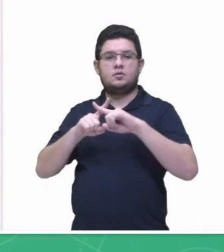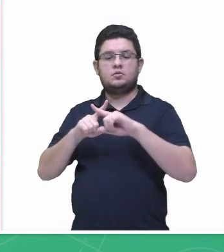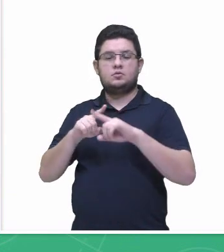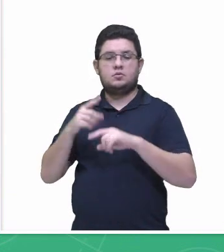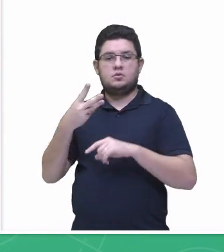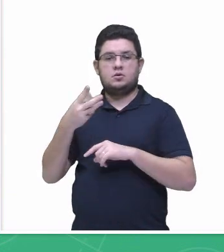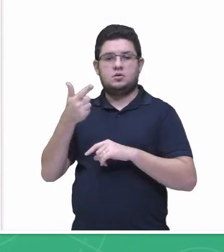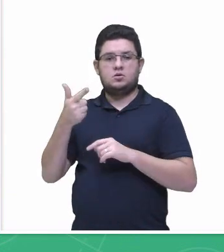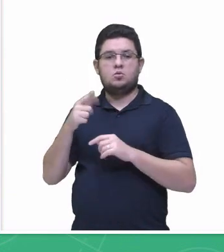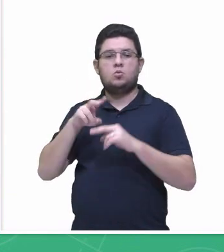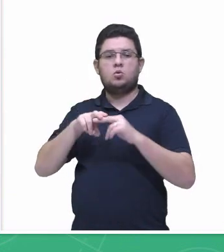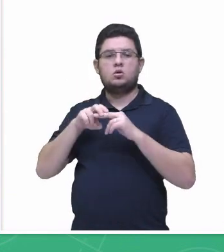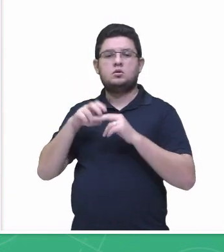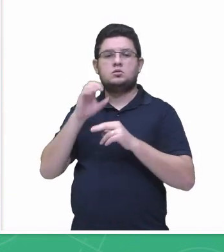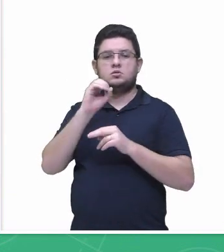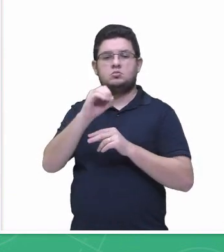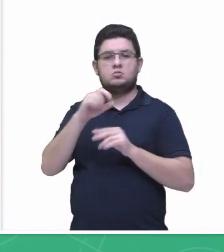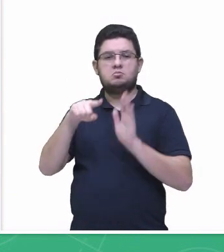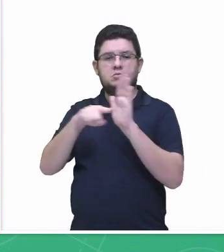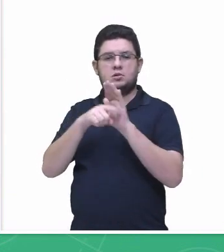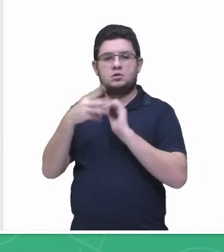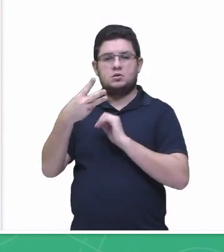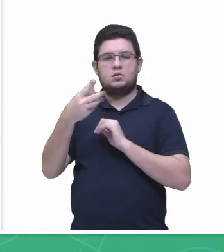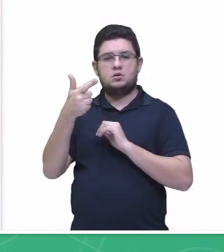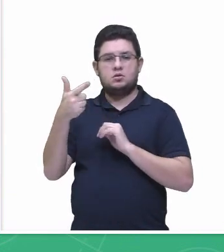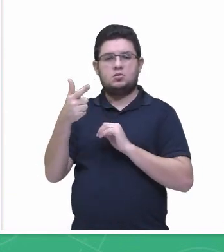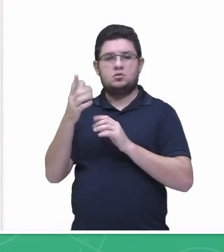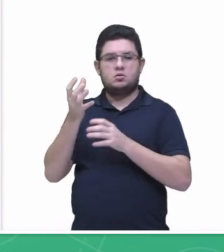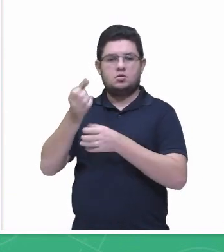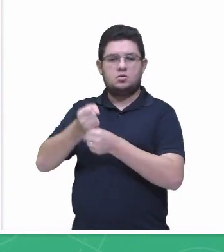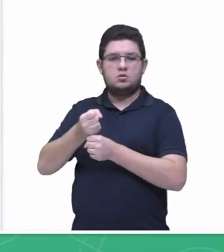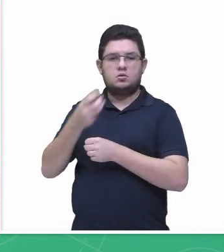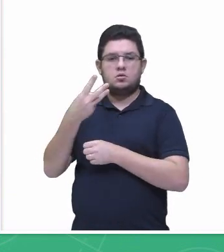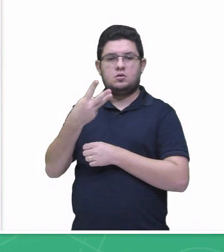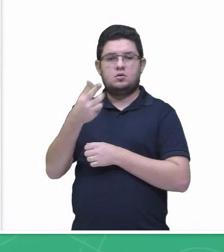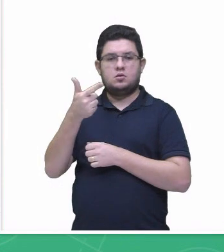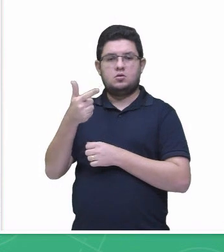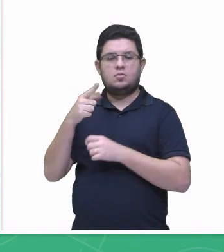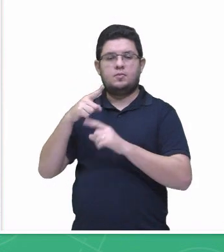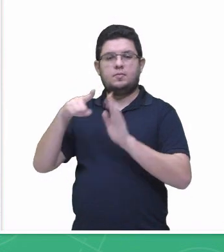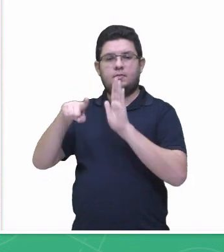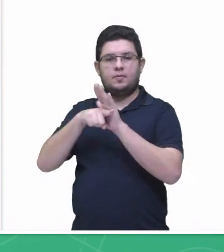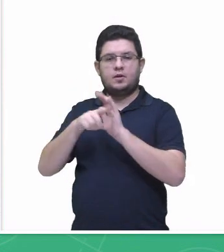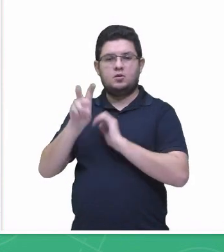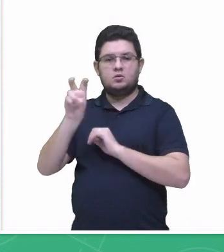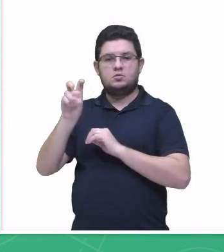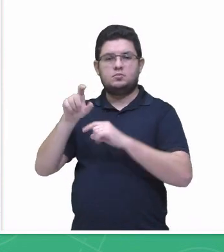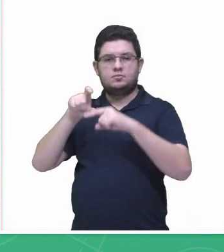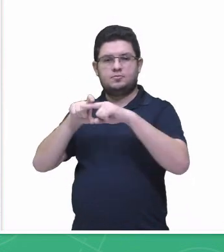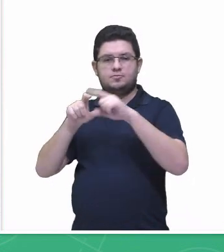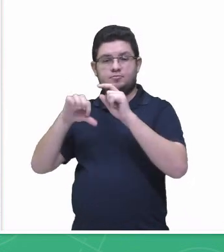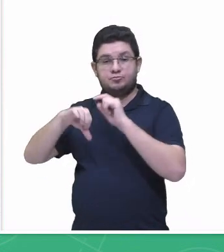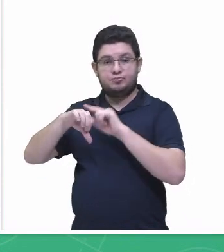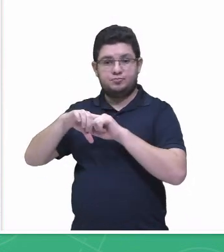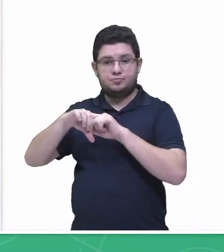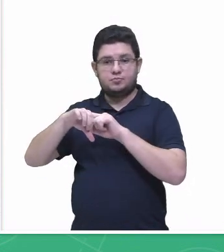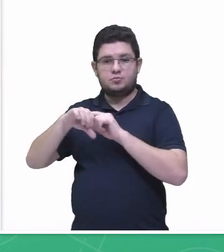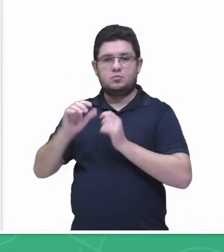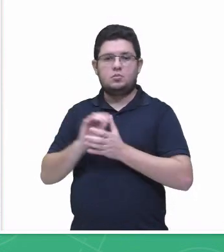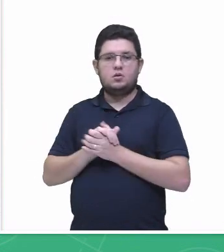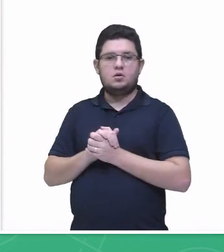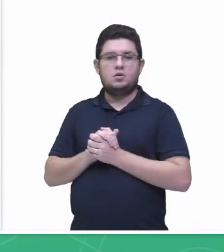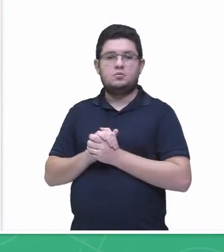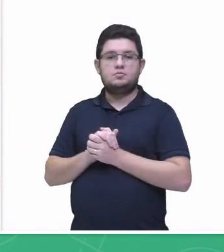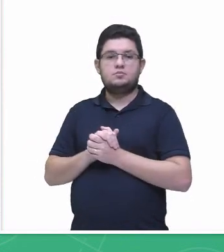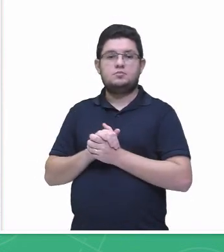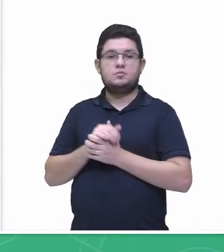32 é menos 32 vezes 5, dividido por 9. certo? Então, menos 32